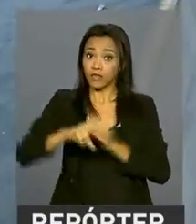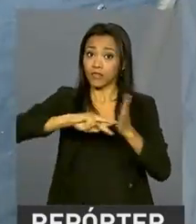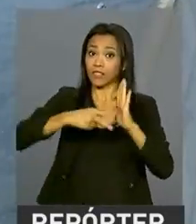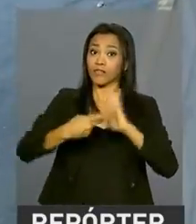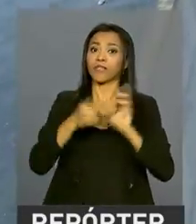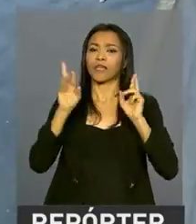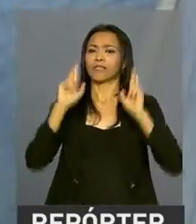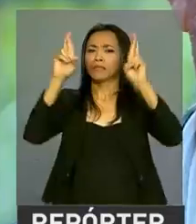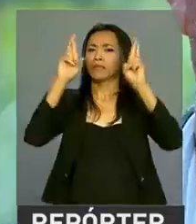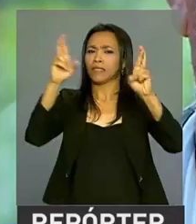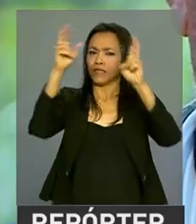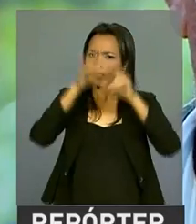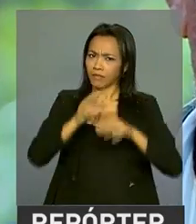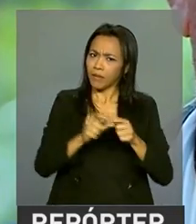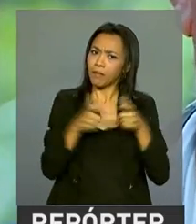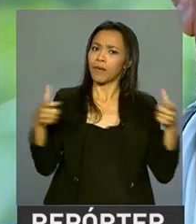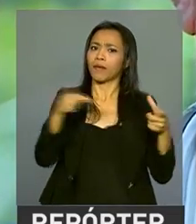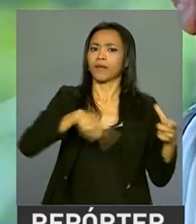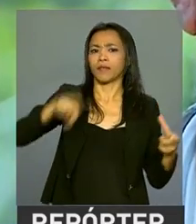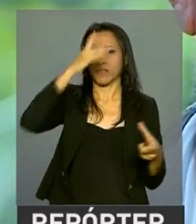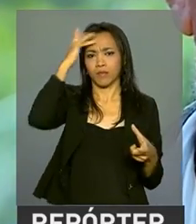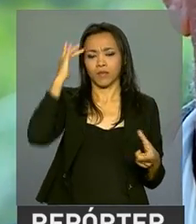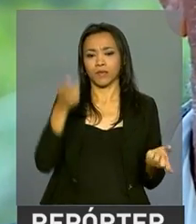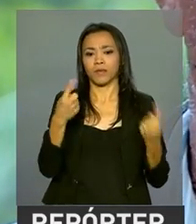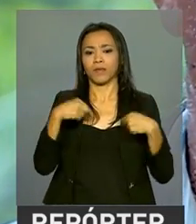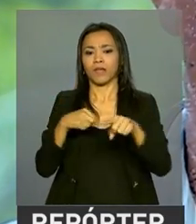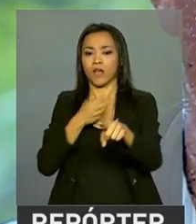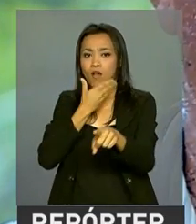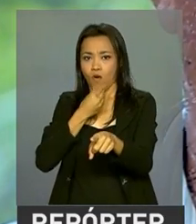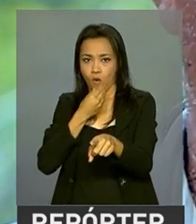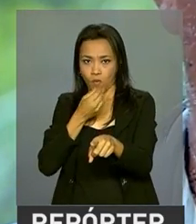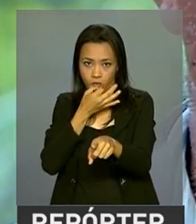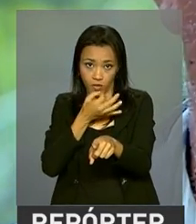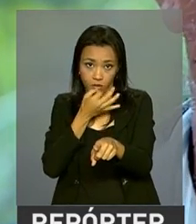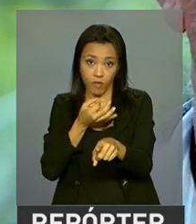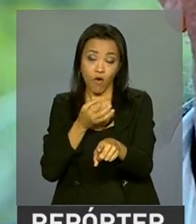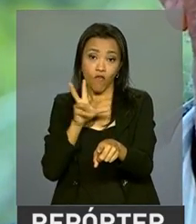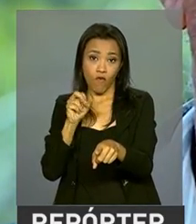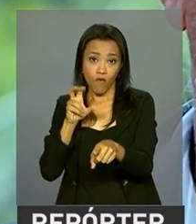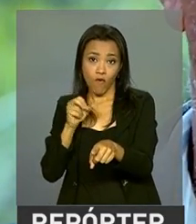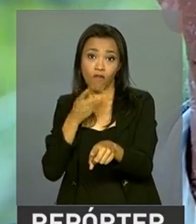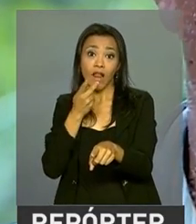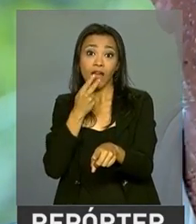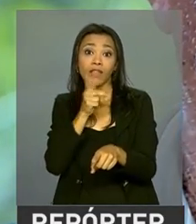para muitos sertanejos. Dana do meu avô, que falava na água